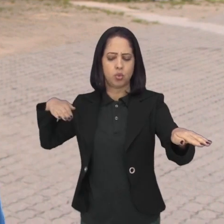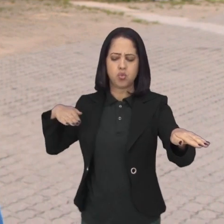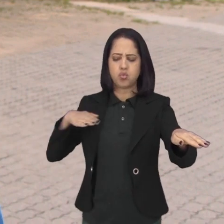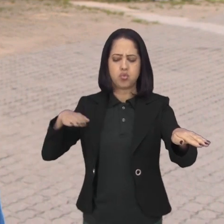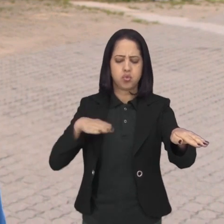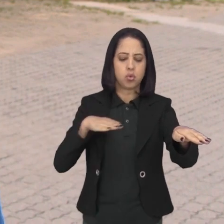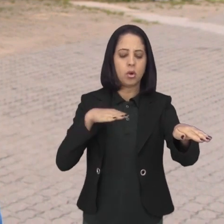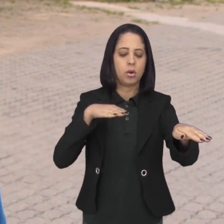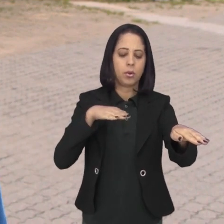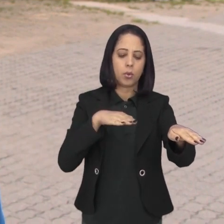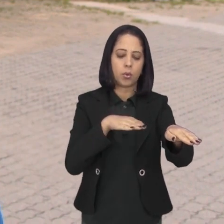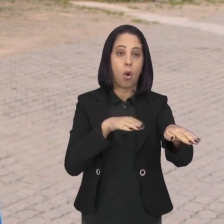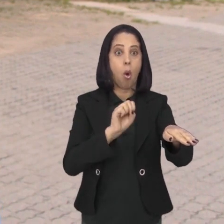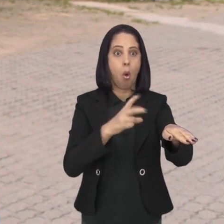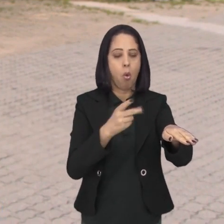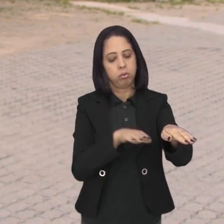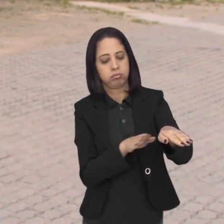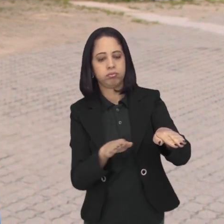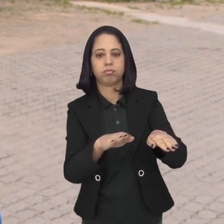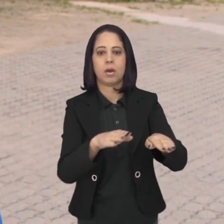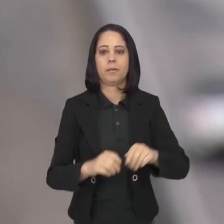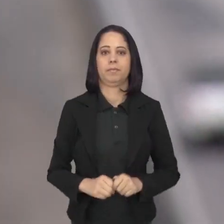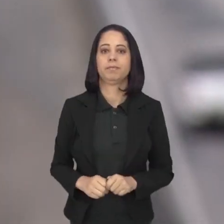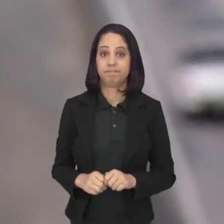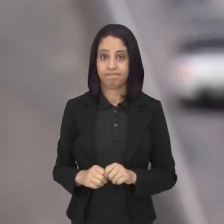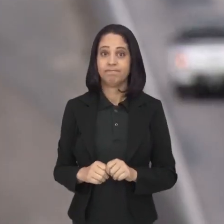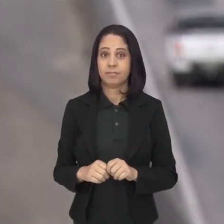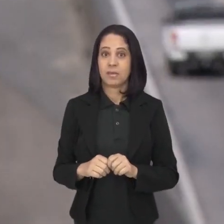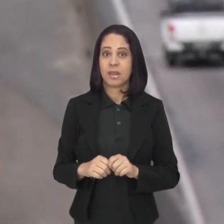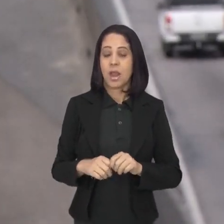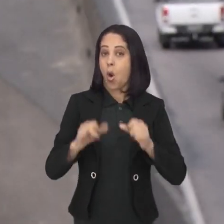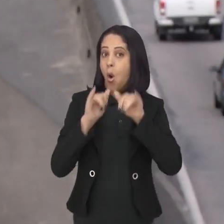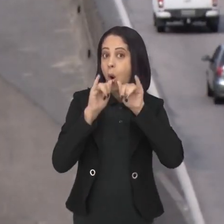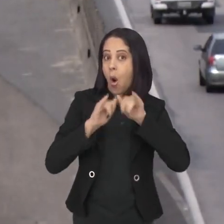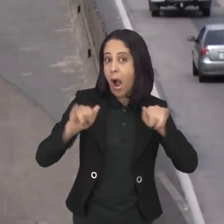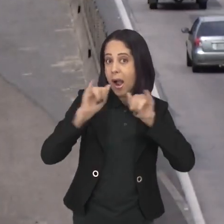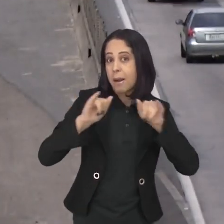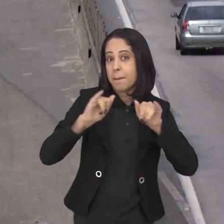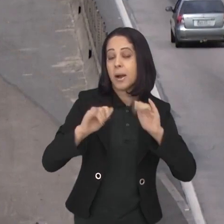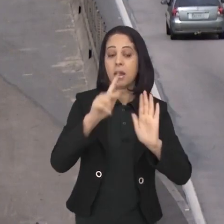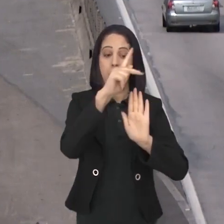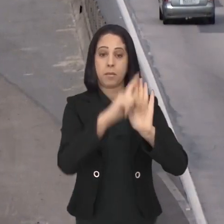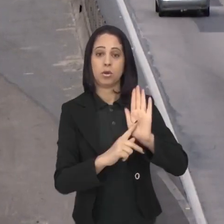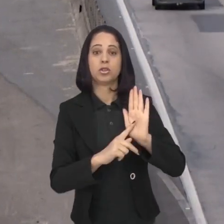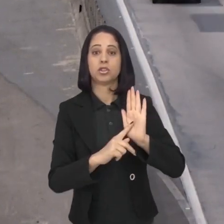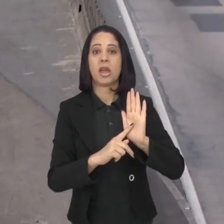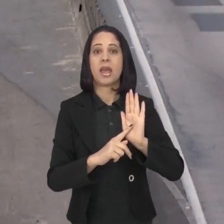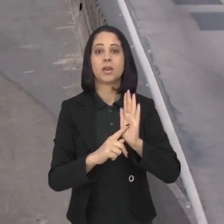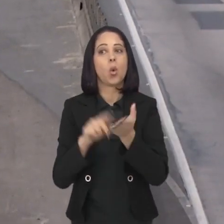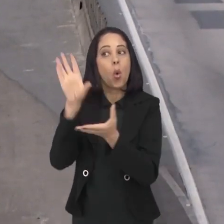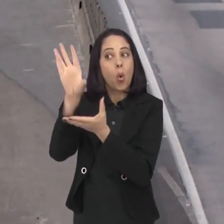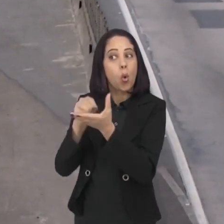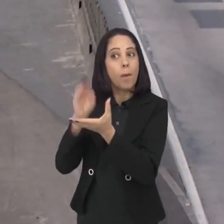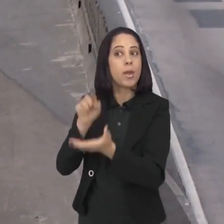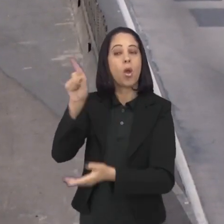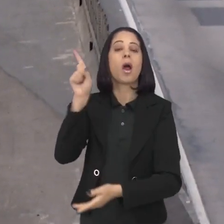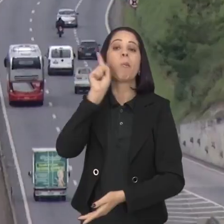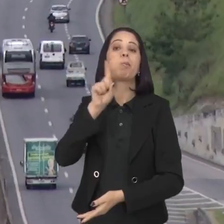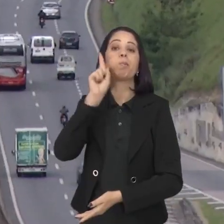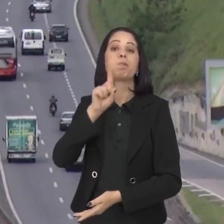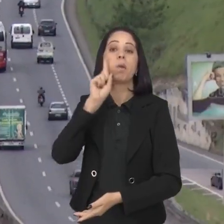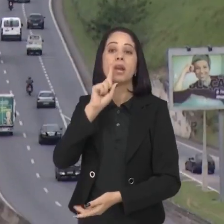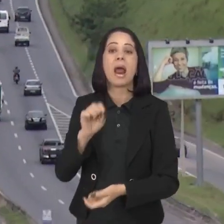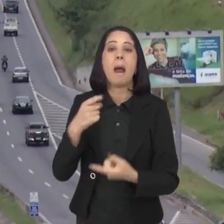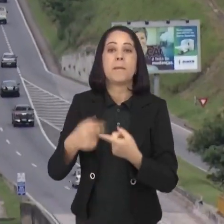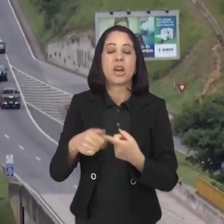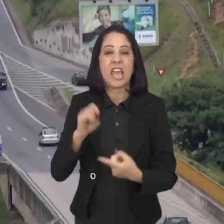pessoa reduza a velocidade e, se possível, mude de faixa. O Afaste-se foi inspirado em uma lei dos Estados Unidos que obriga o motorista a